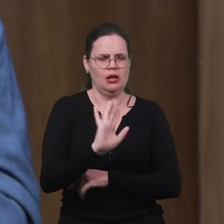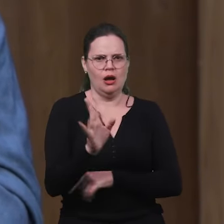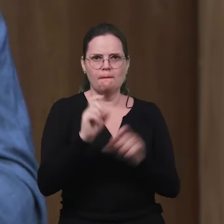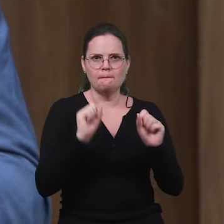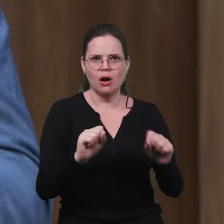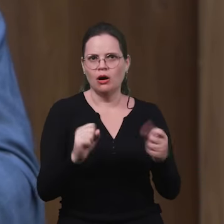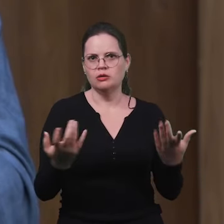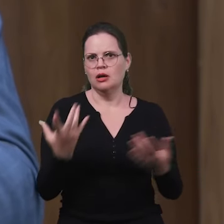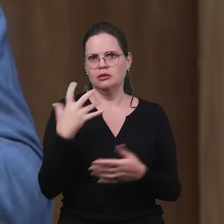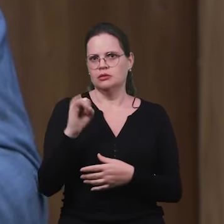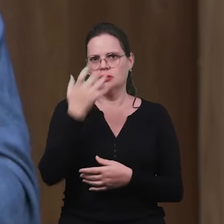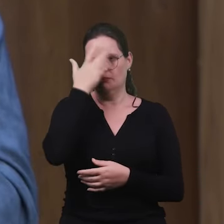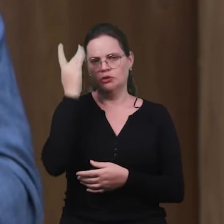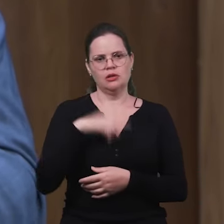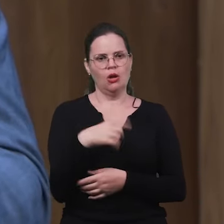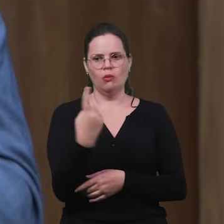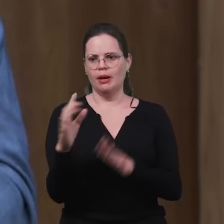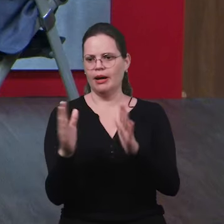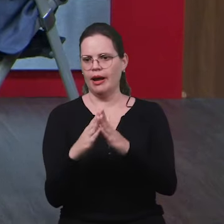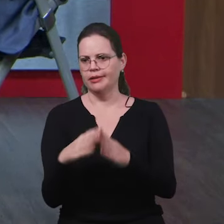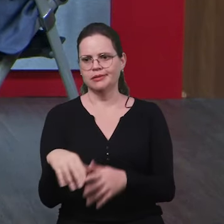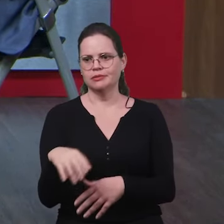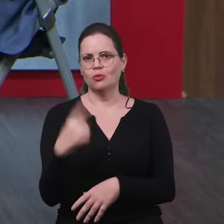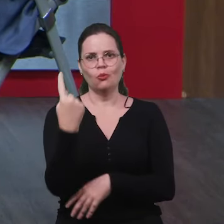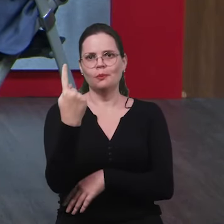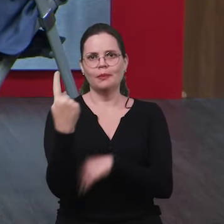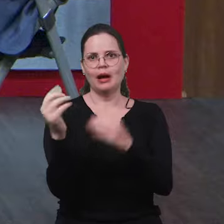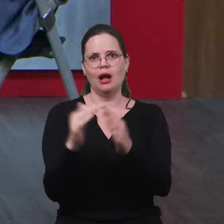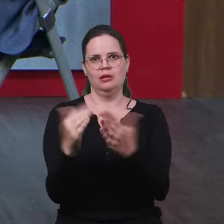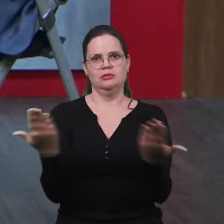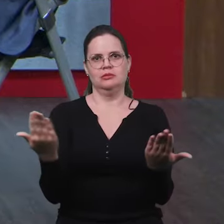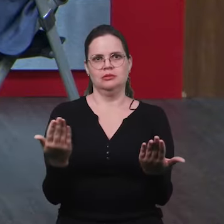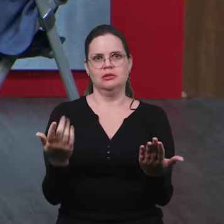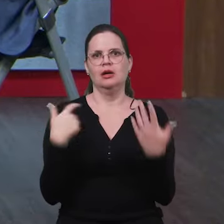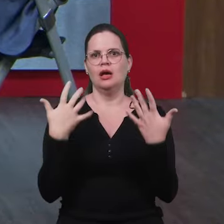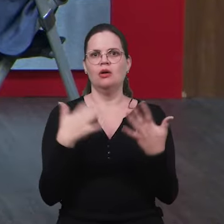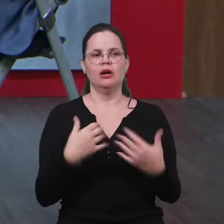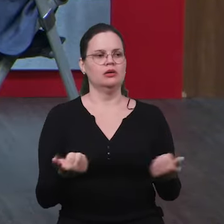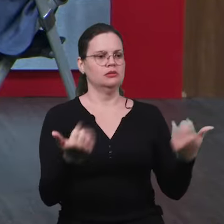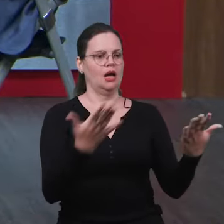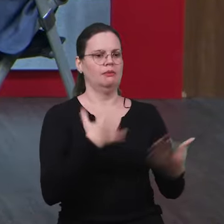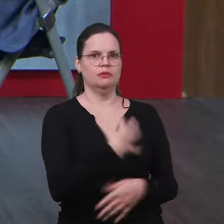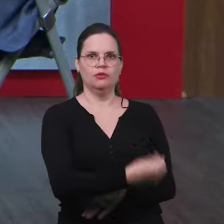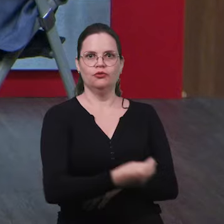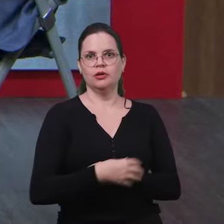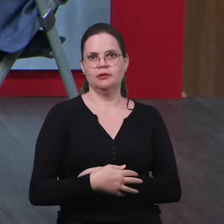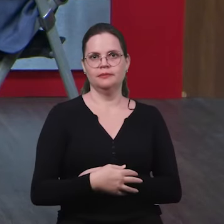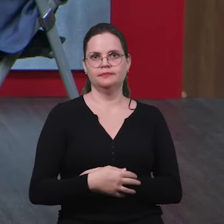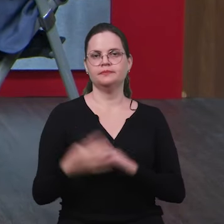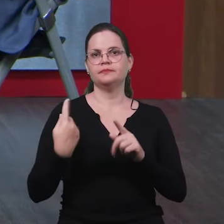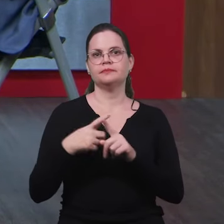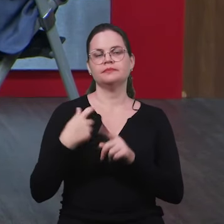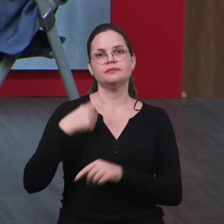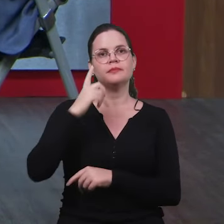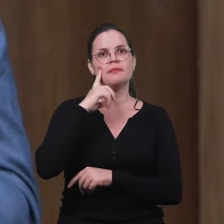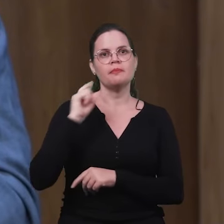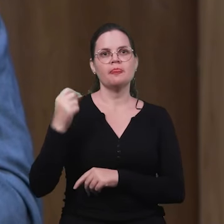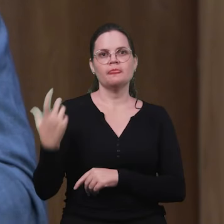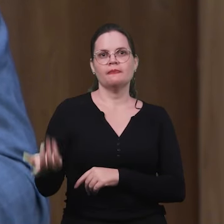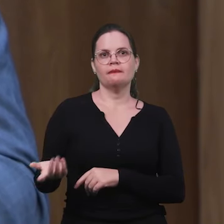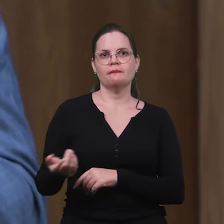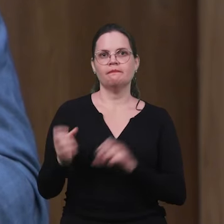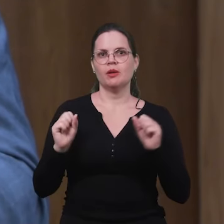Se a pessoa tem um bem, poucos bens... Às vezes é um imóvel. Olha, eu tenho um imóvel, eu quero doar para o meu filho. Porque às vezes a gente pensa que seria para pessoas assim,